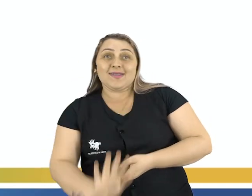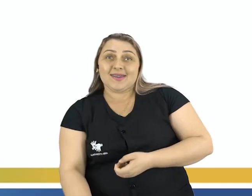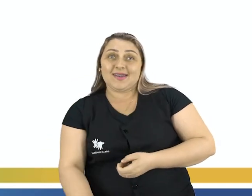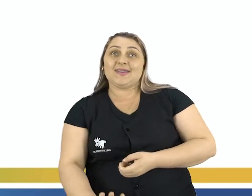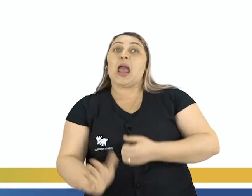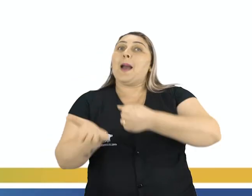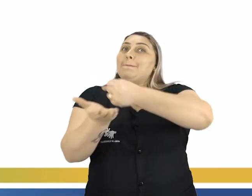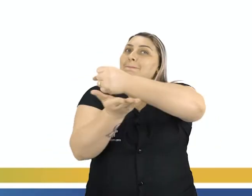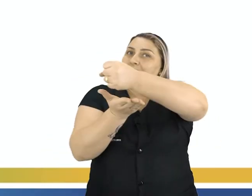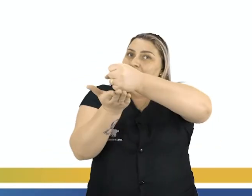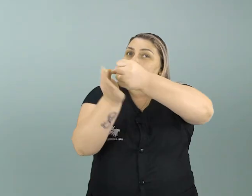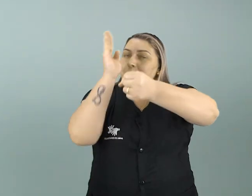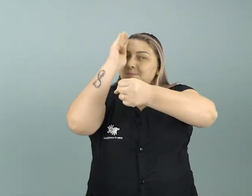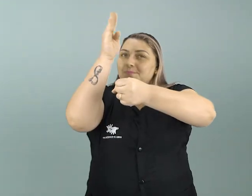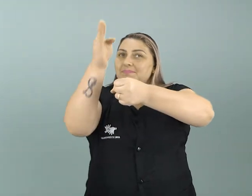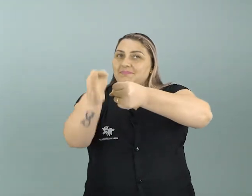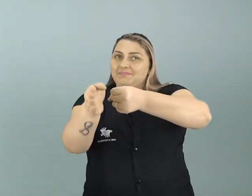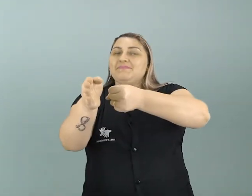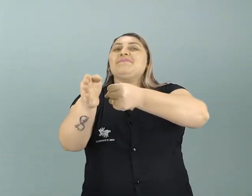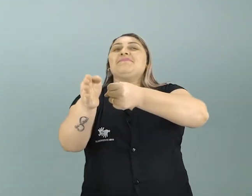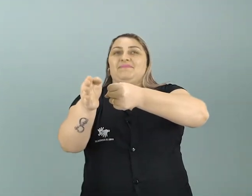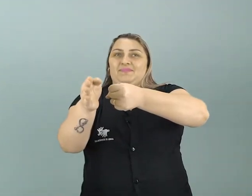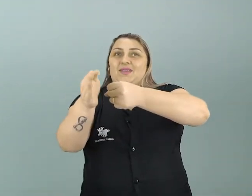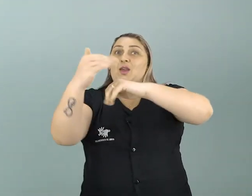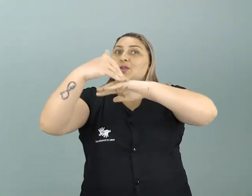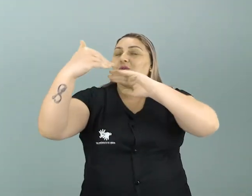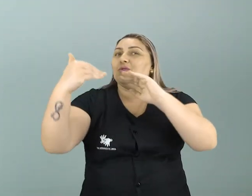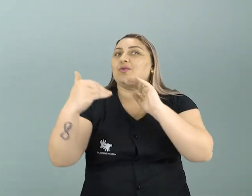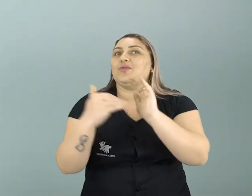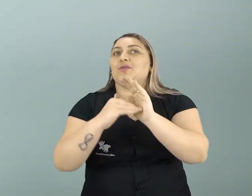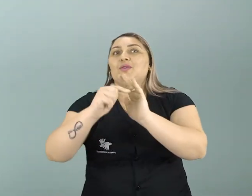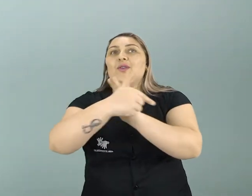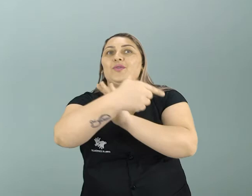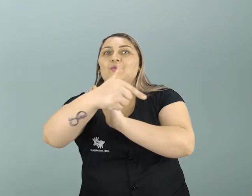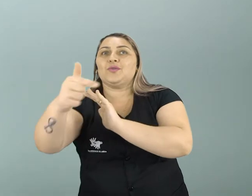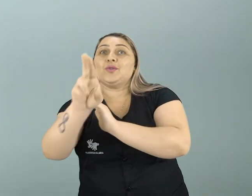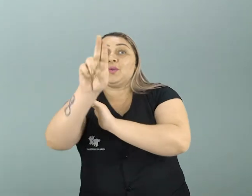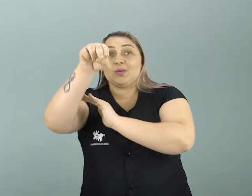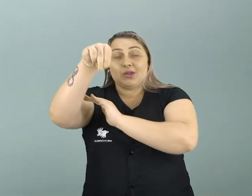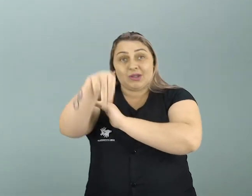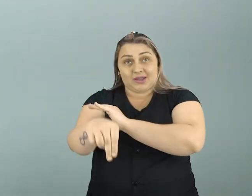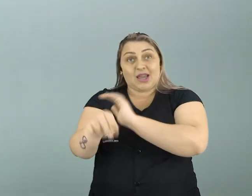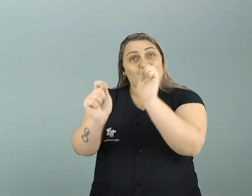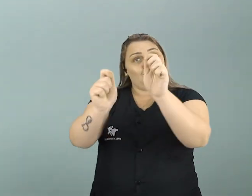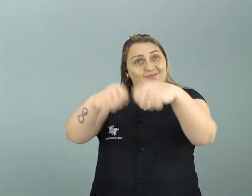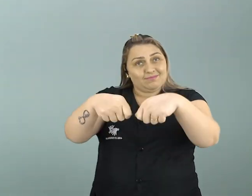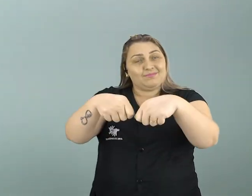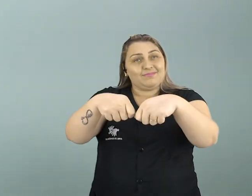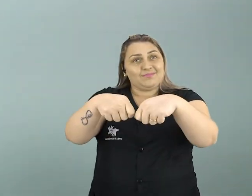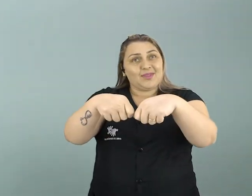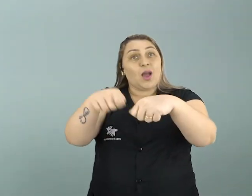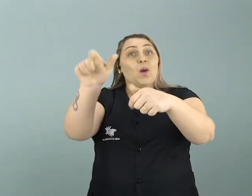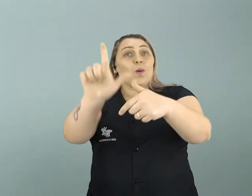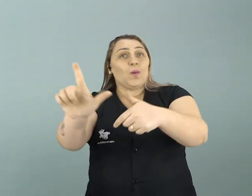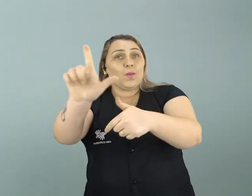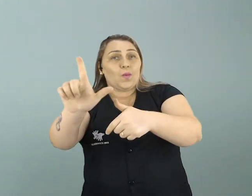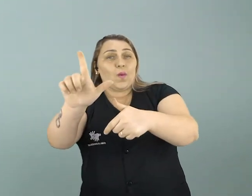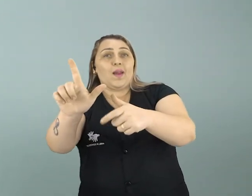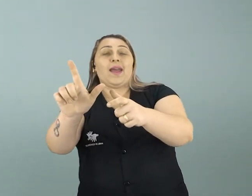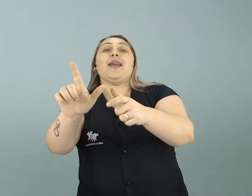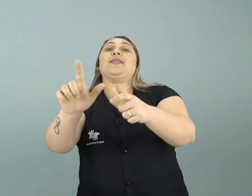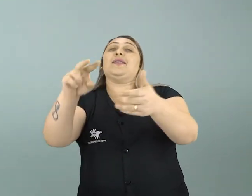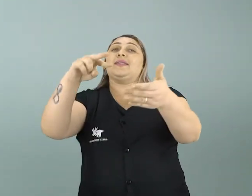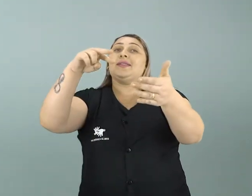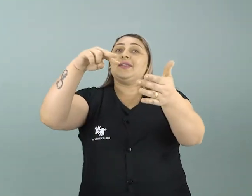a base, né? Ele é a base para todas as outras unidades de capacidade. O litro, ele